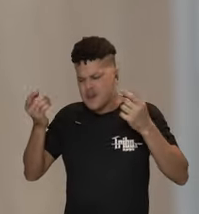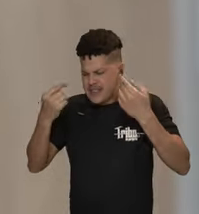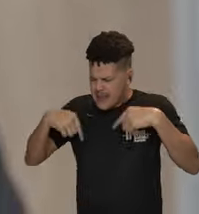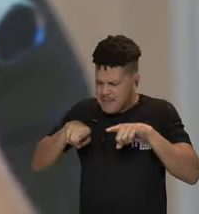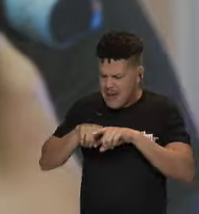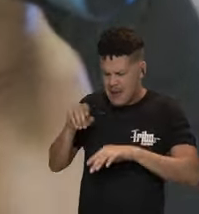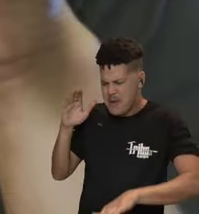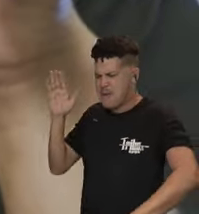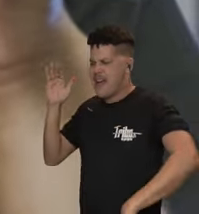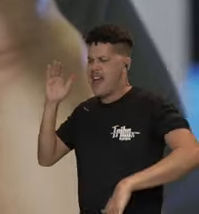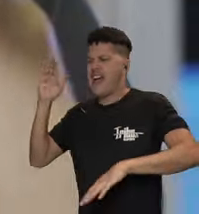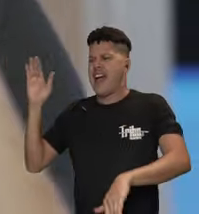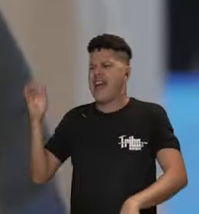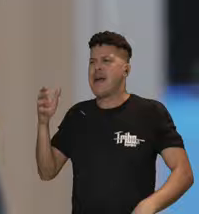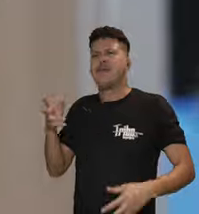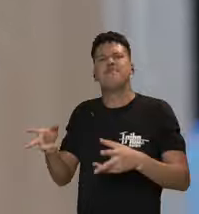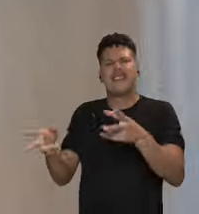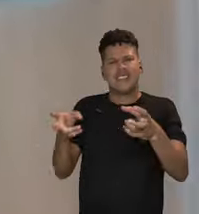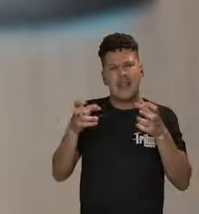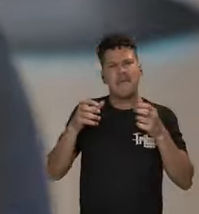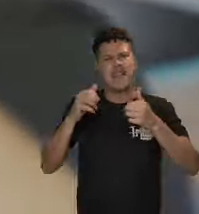sinto quanto vale